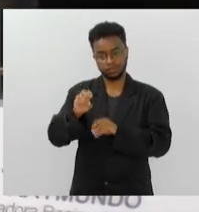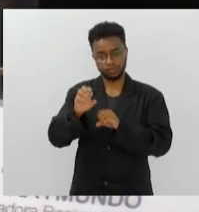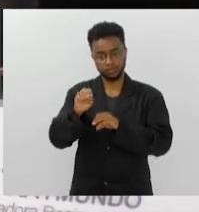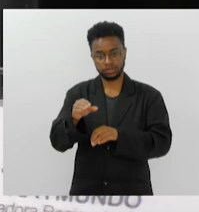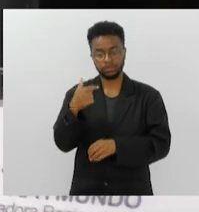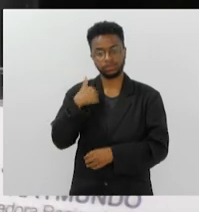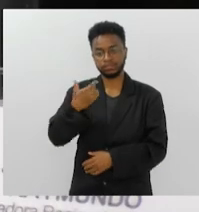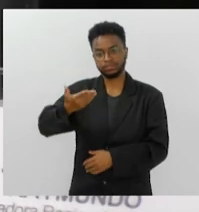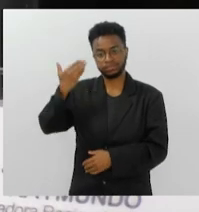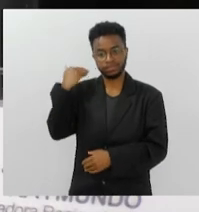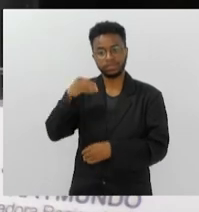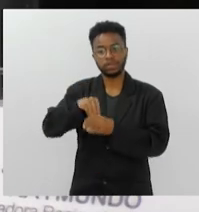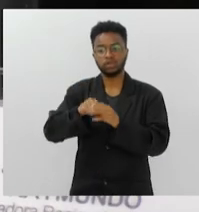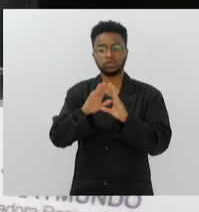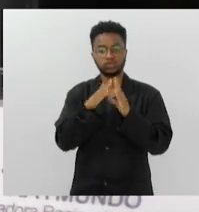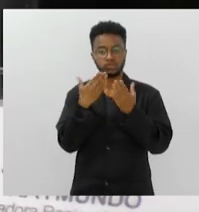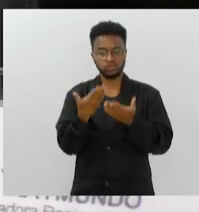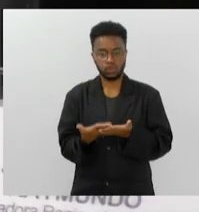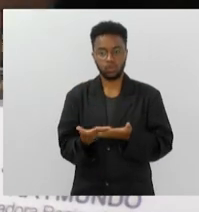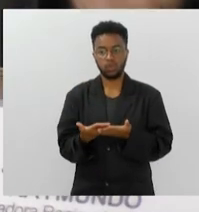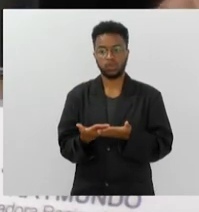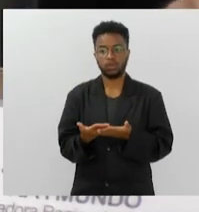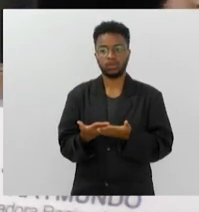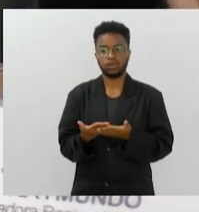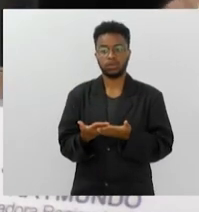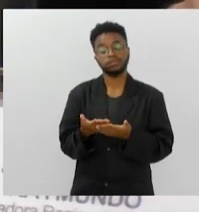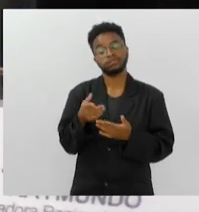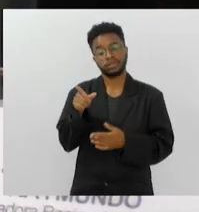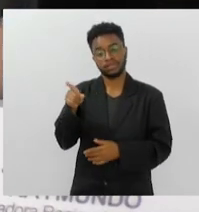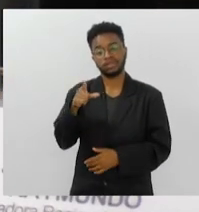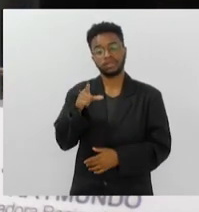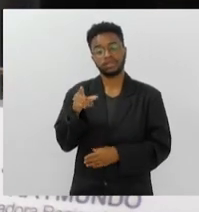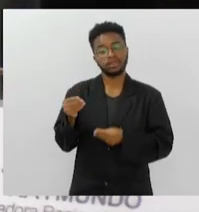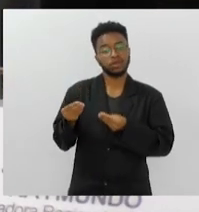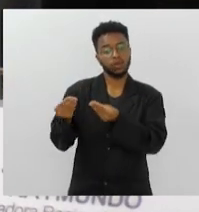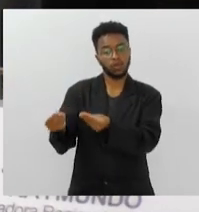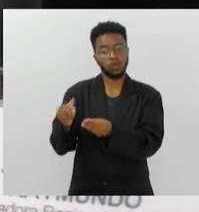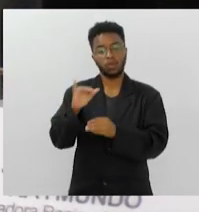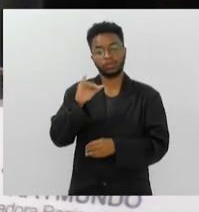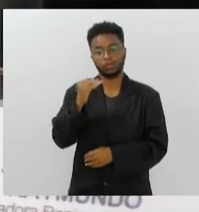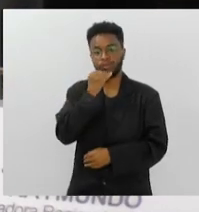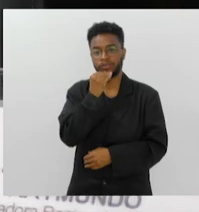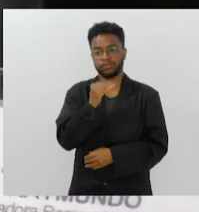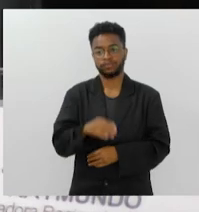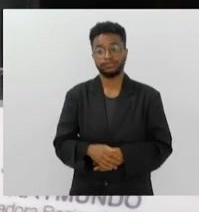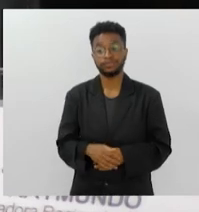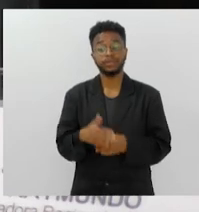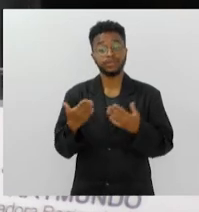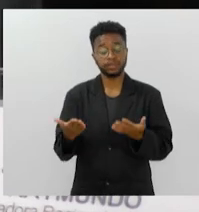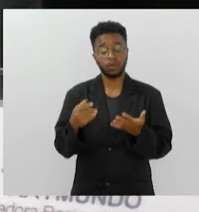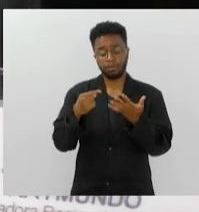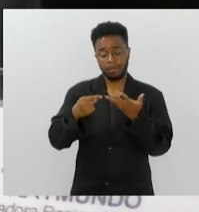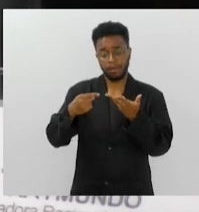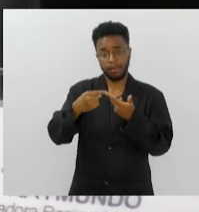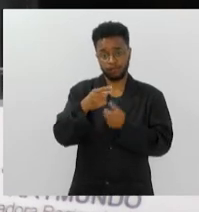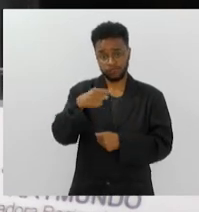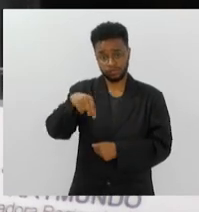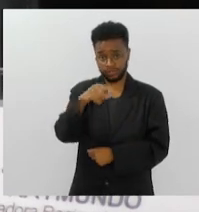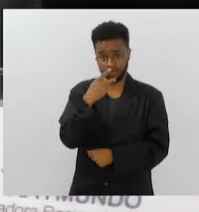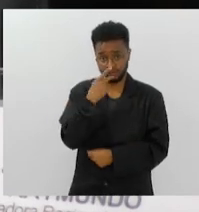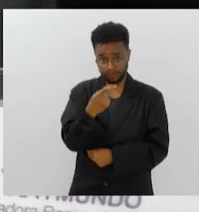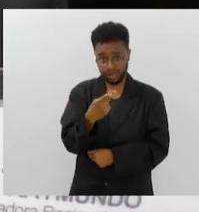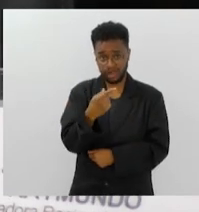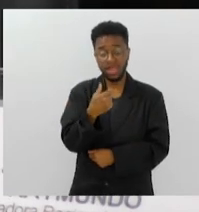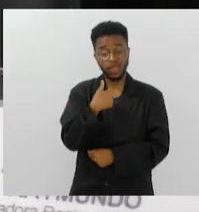quando eu estava na escola e que ela deu esta oportunidade para ele. Então, tudo isso que foi falado, doutora Júnia,